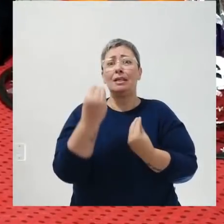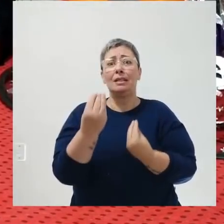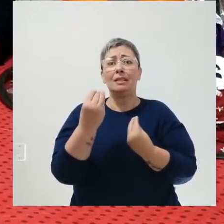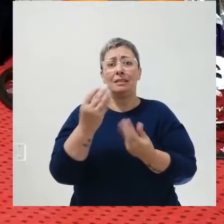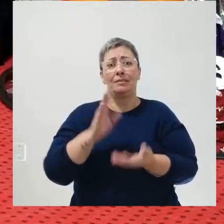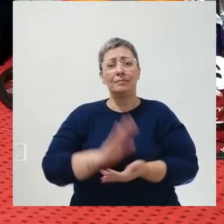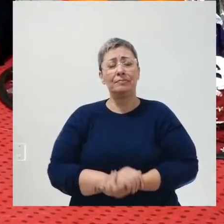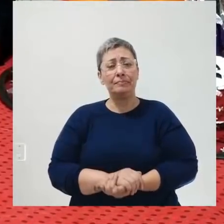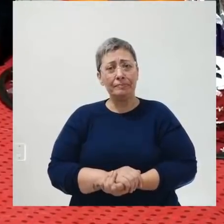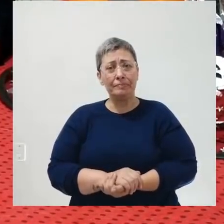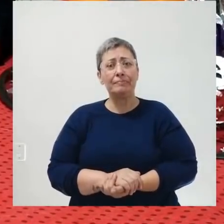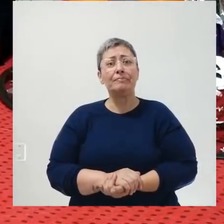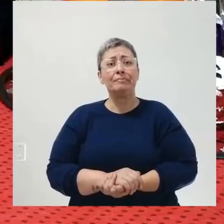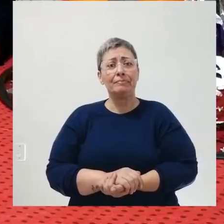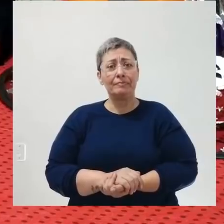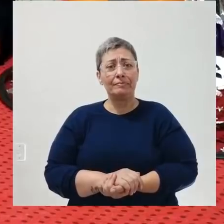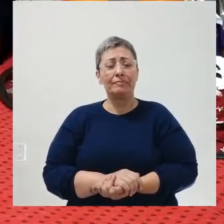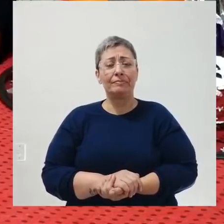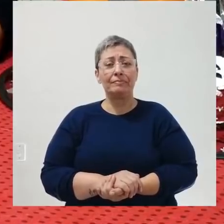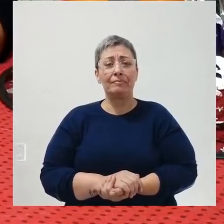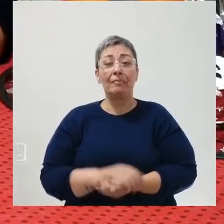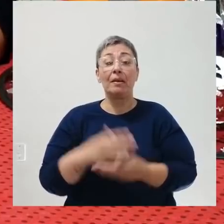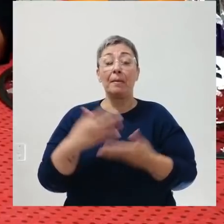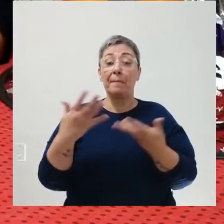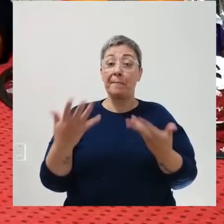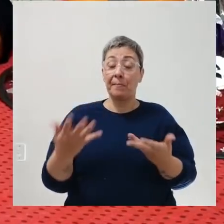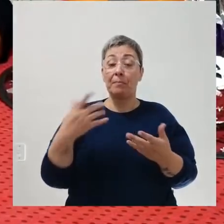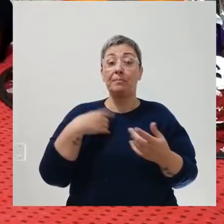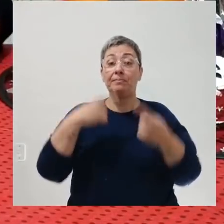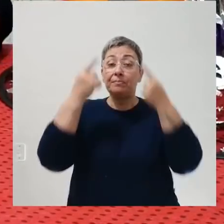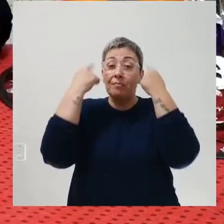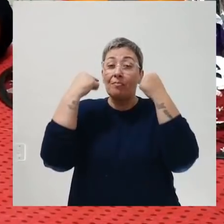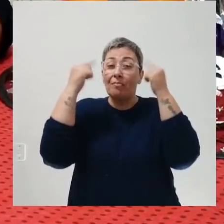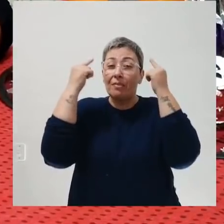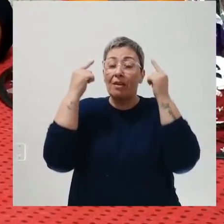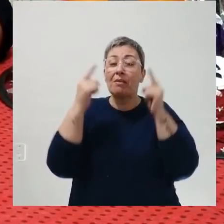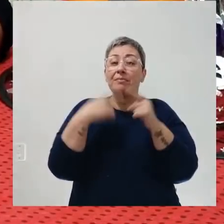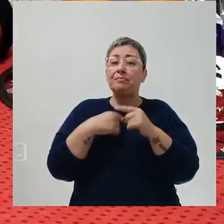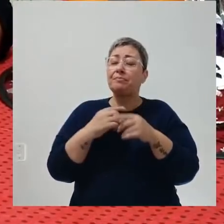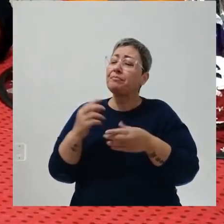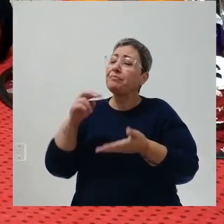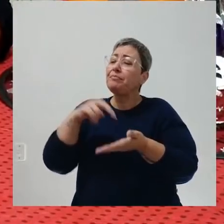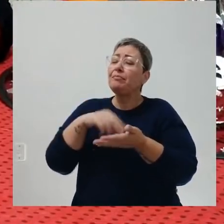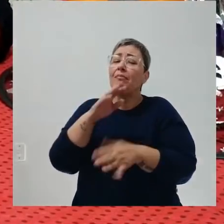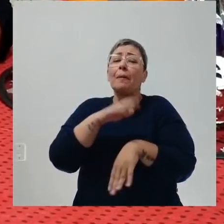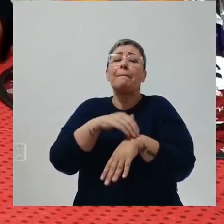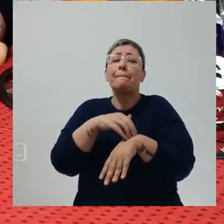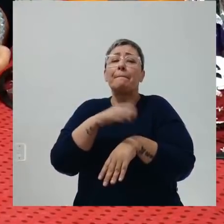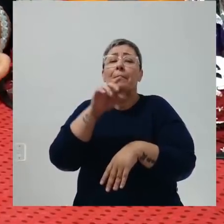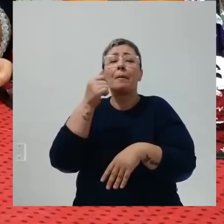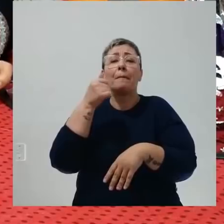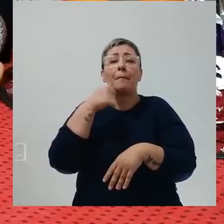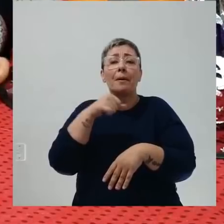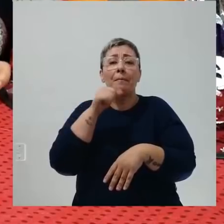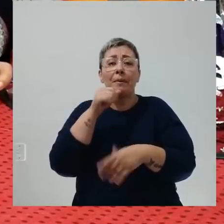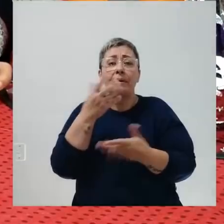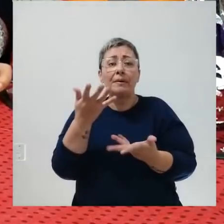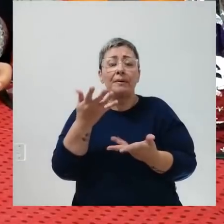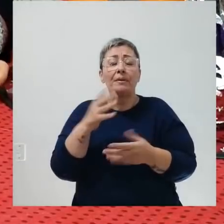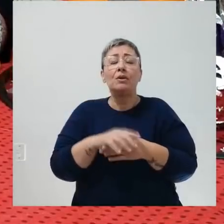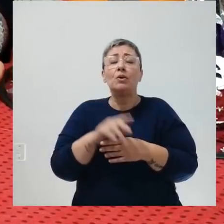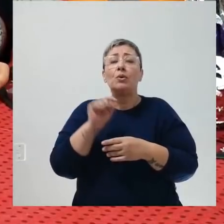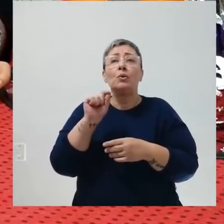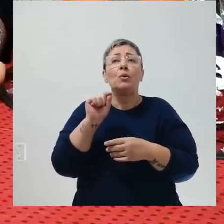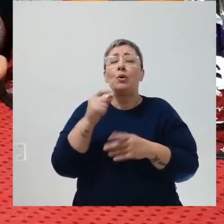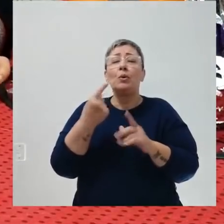tirava tanta coisa daquela cabeça. Aí o cordeirinho naquele dia chegou para sua mãe e disse: